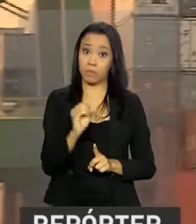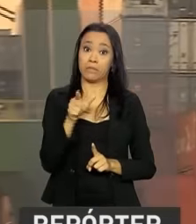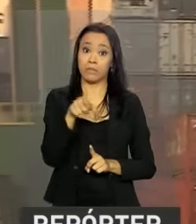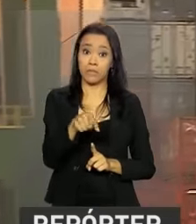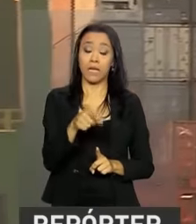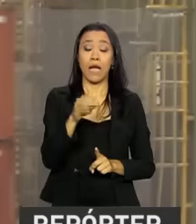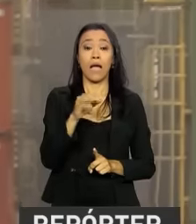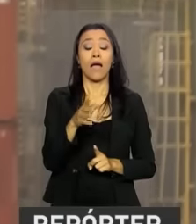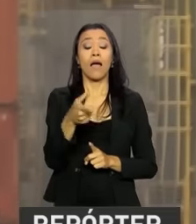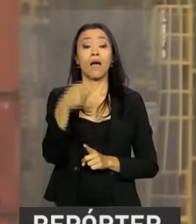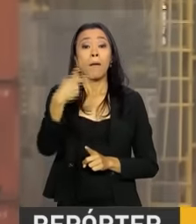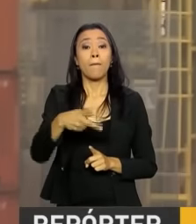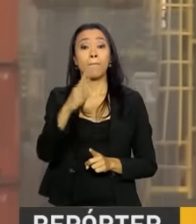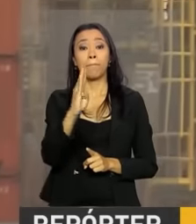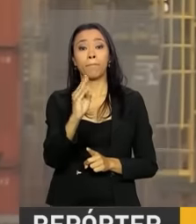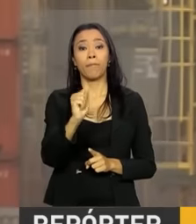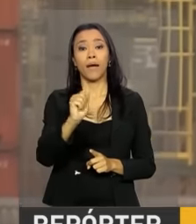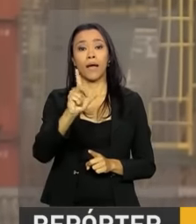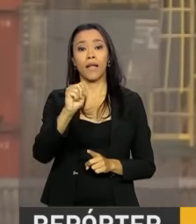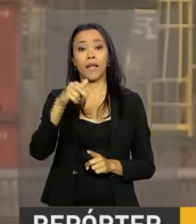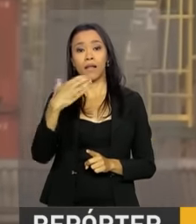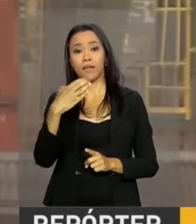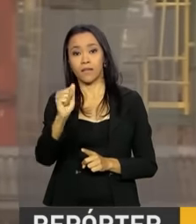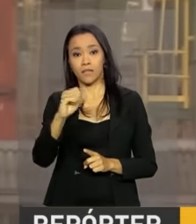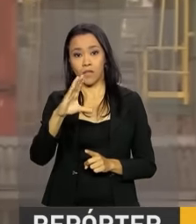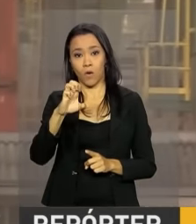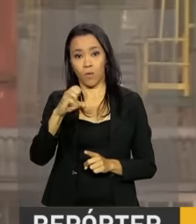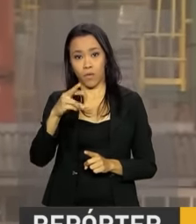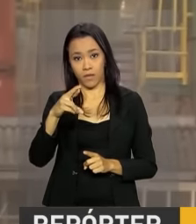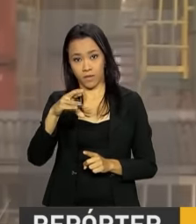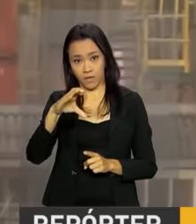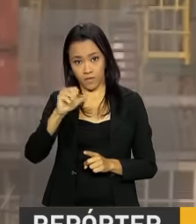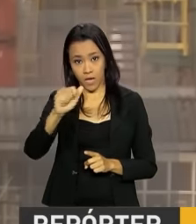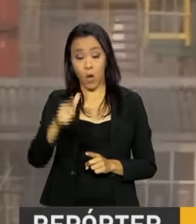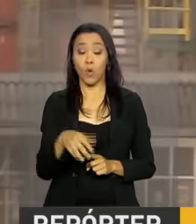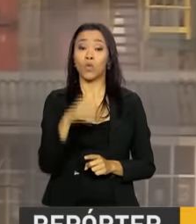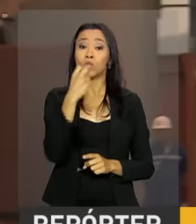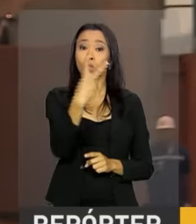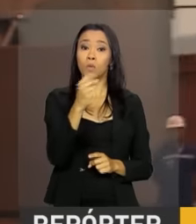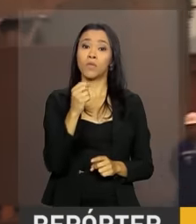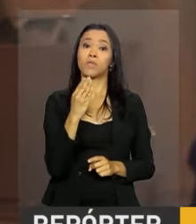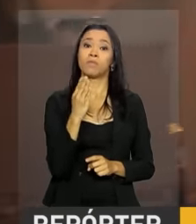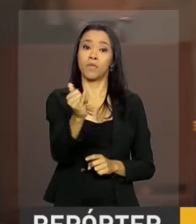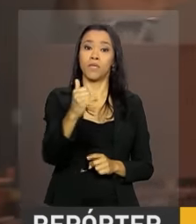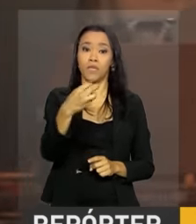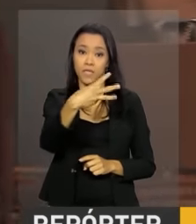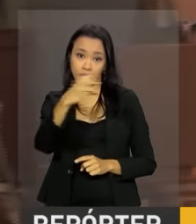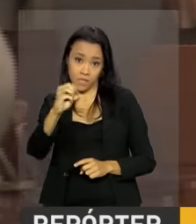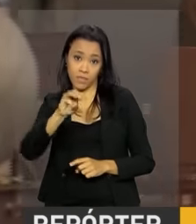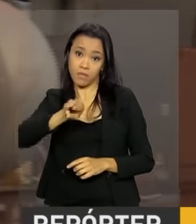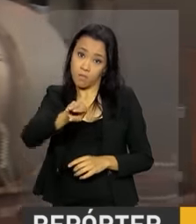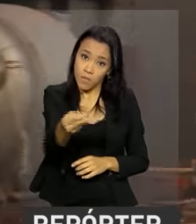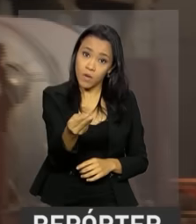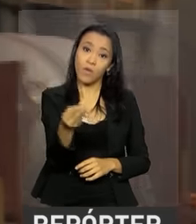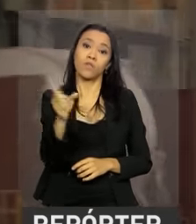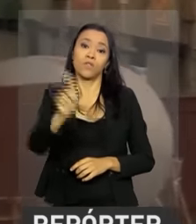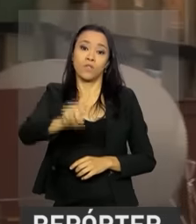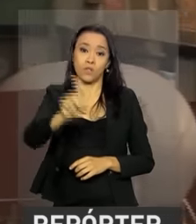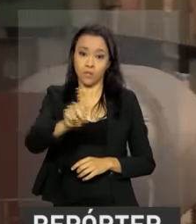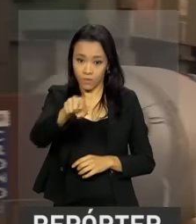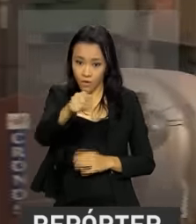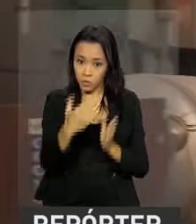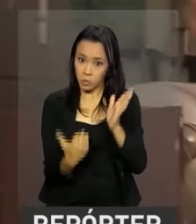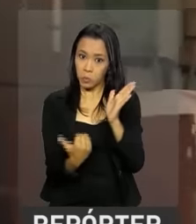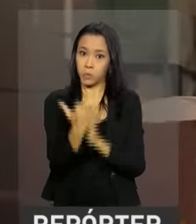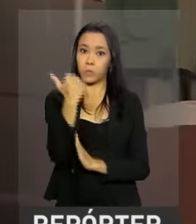balança comercial brasileira fechou o mês com saldo positivo de 2 Bilhões 300 milhões de dólares no acumulado